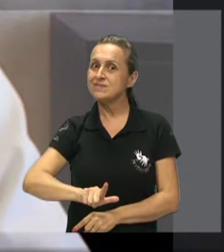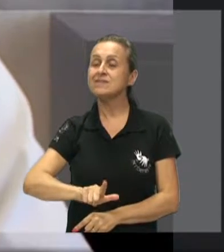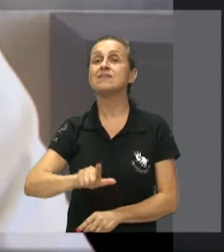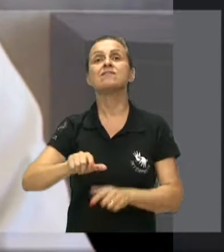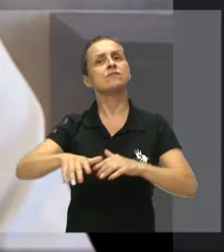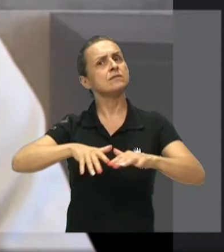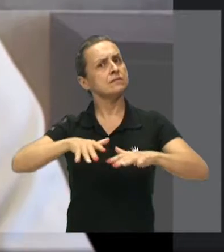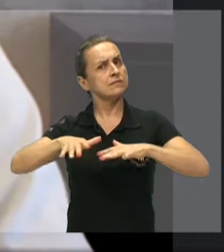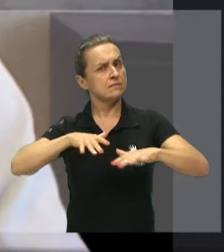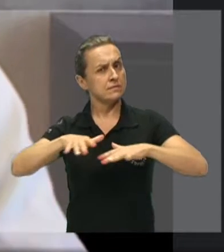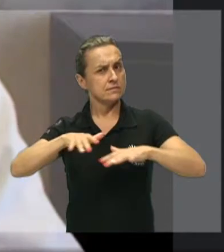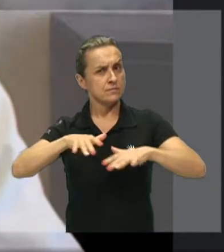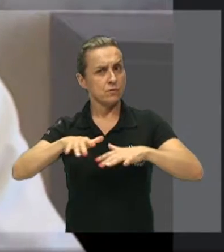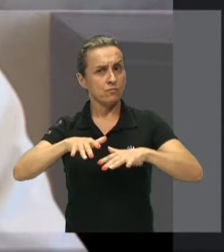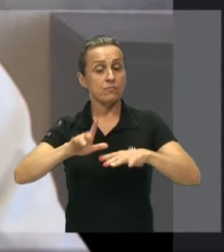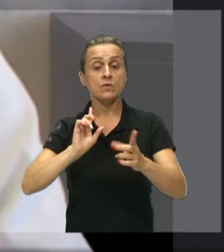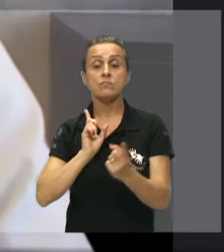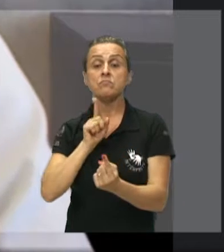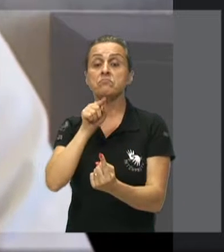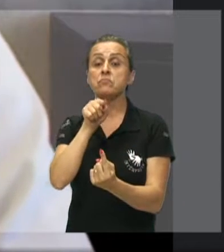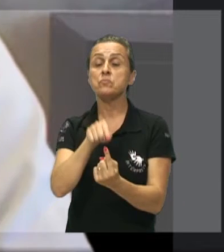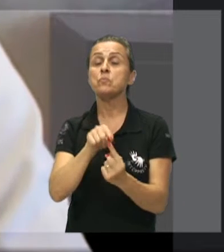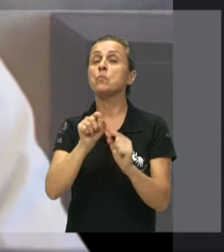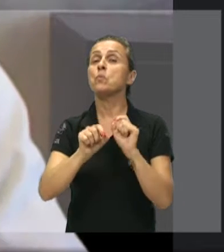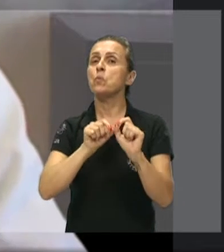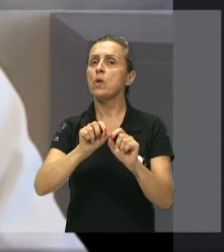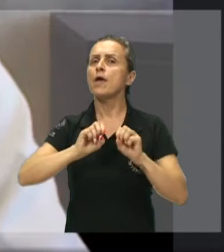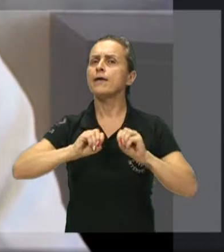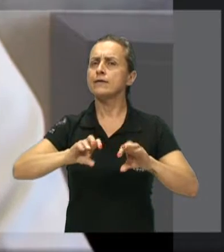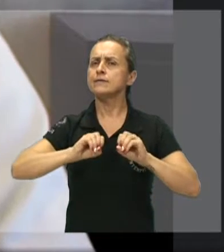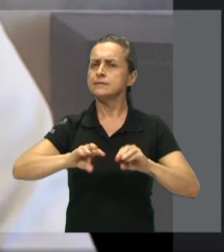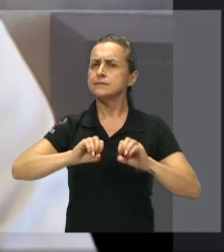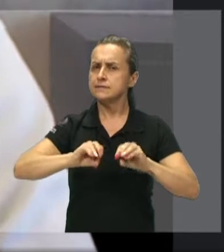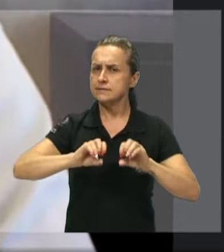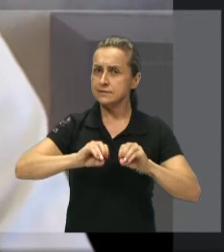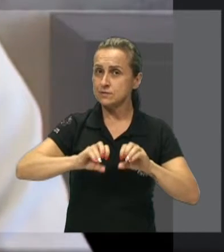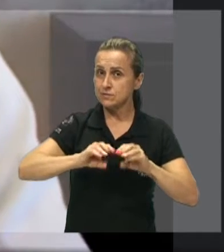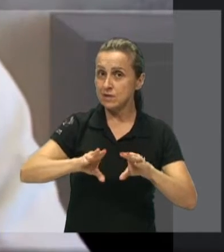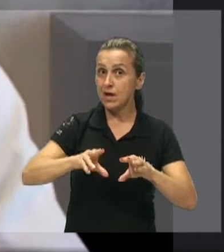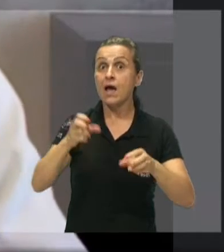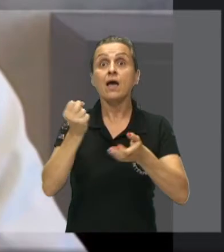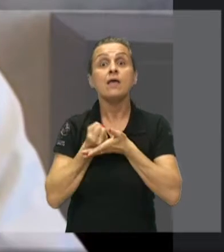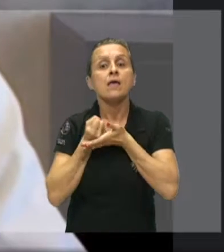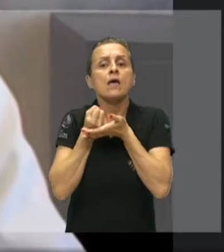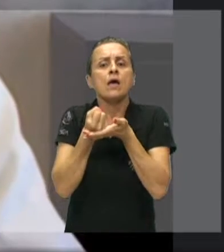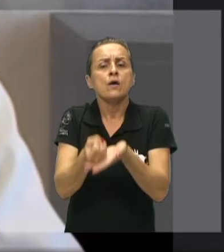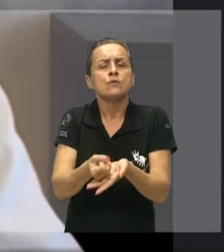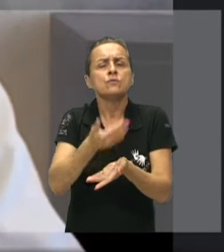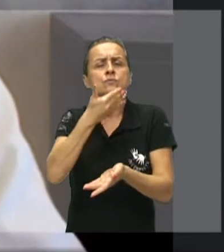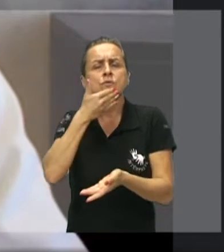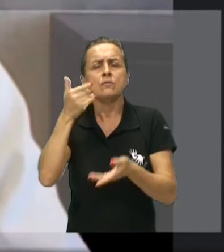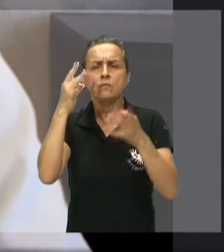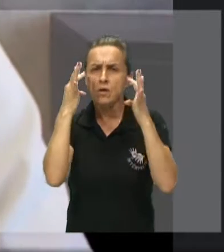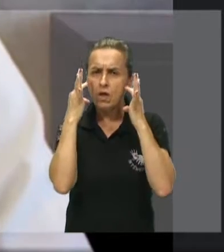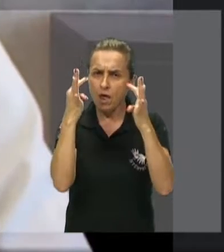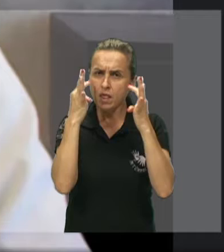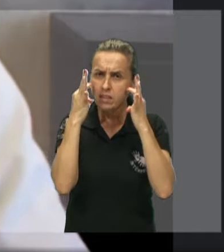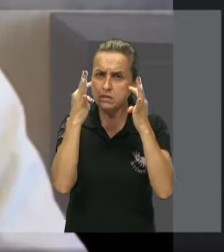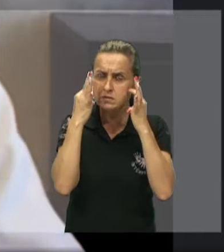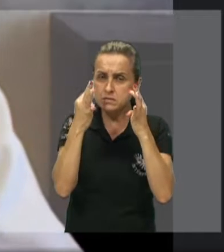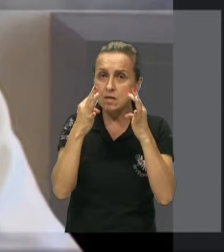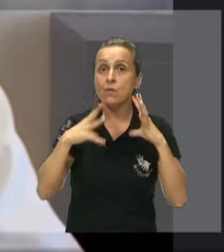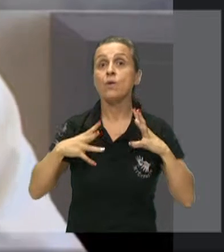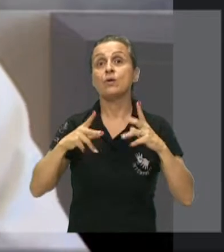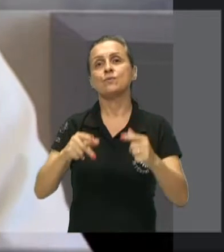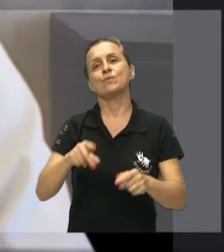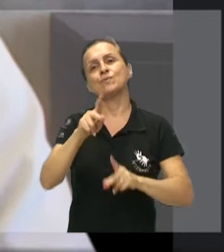movimento no intuito de ensinar, educar e propiciar a melhor atenção aos munícipes